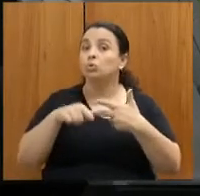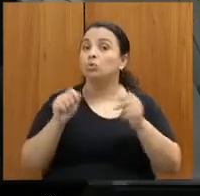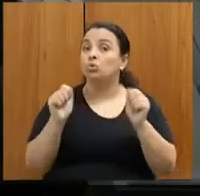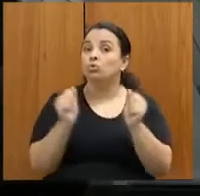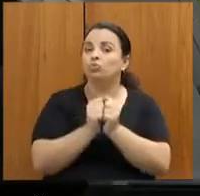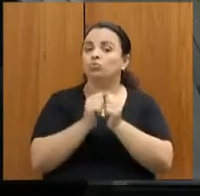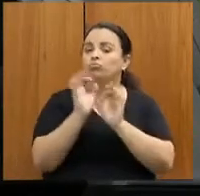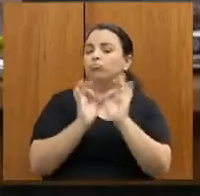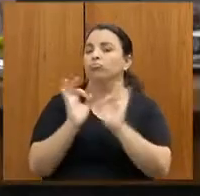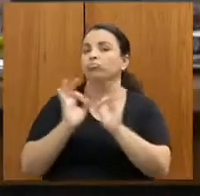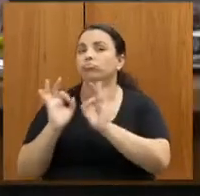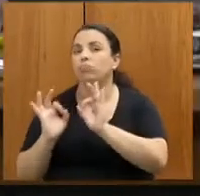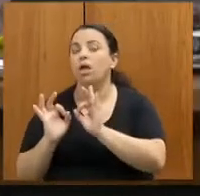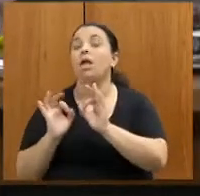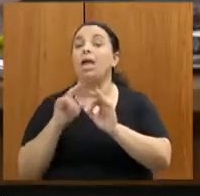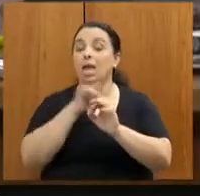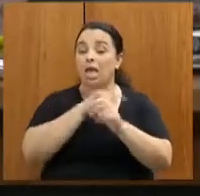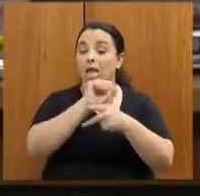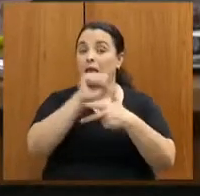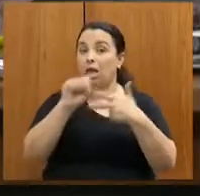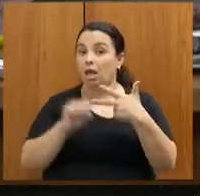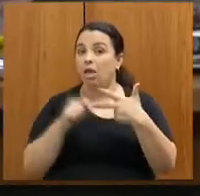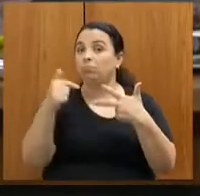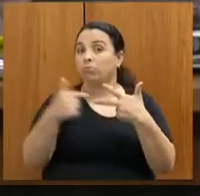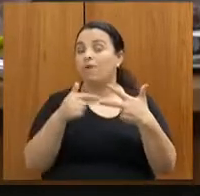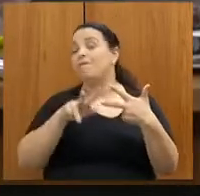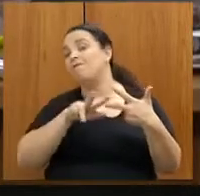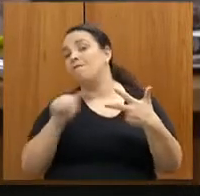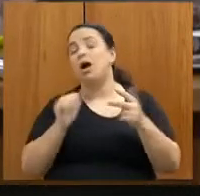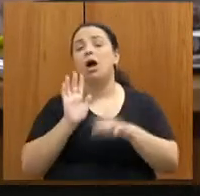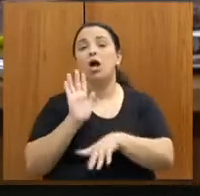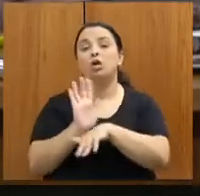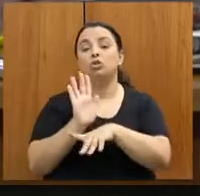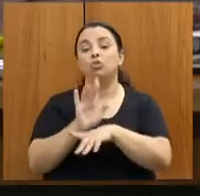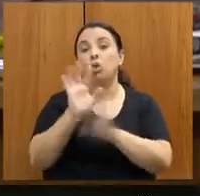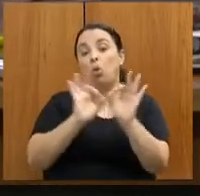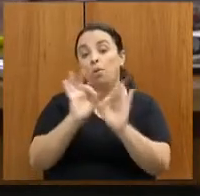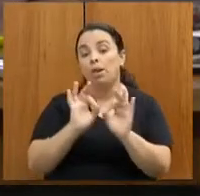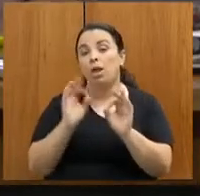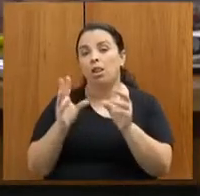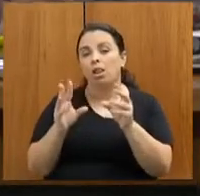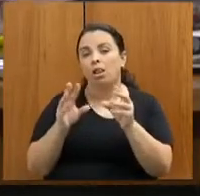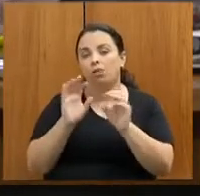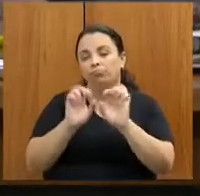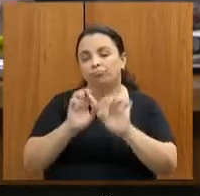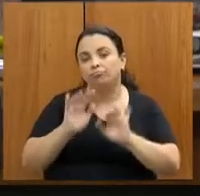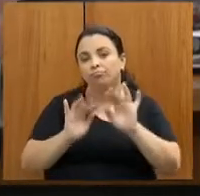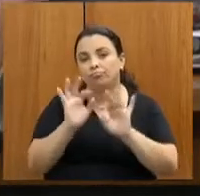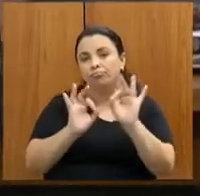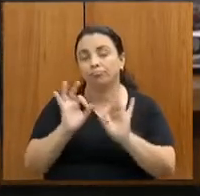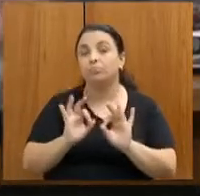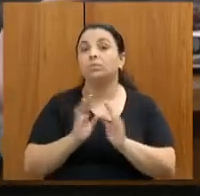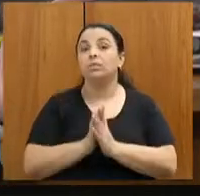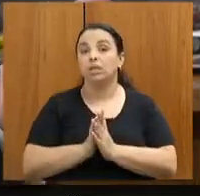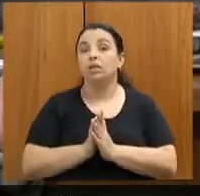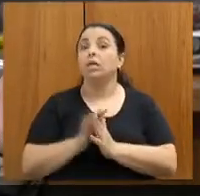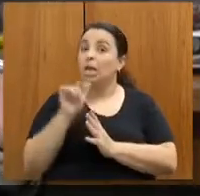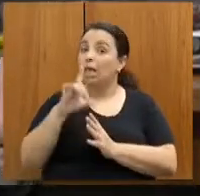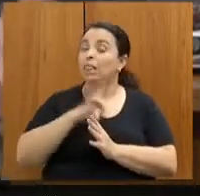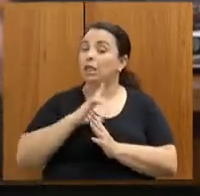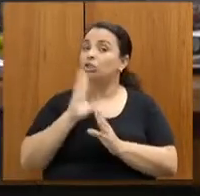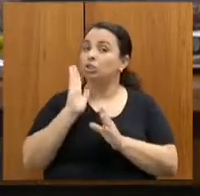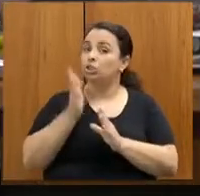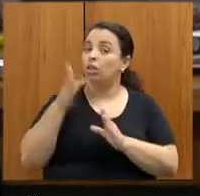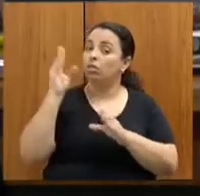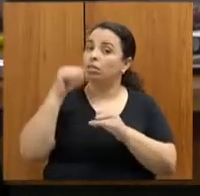nós colocamos isso os poderes ajudaram na elaboração do plano Então é isso fica contemplado a partir do momento inclusive tá no no